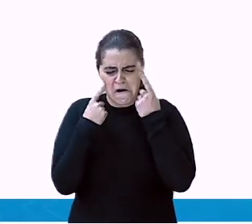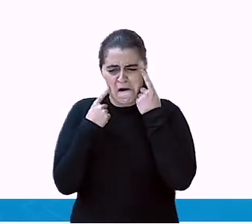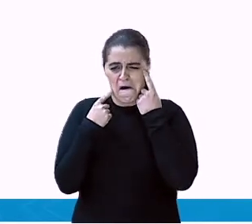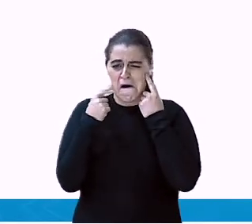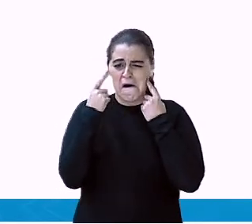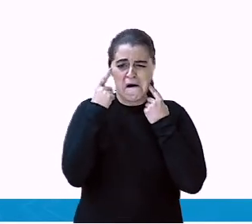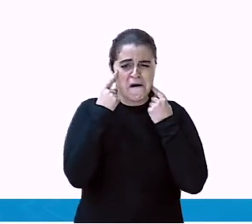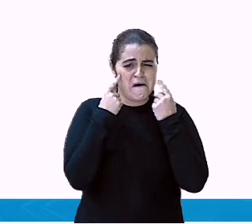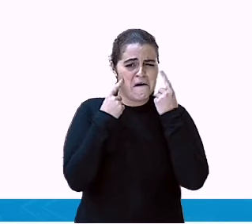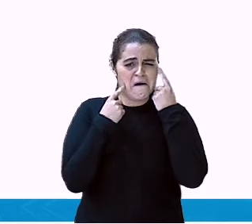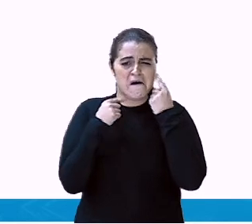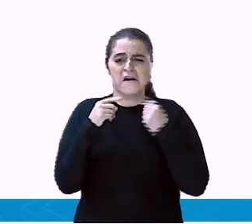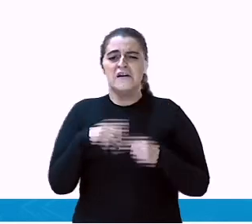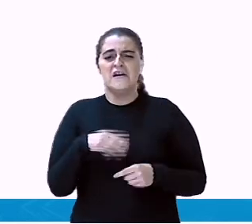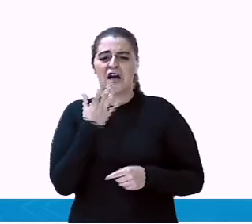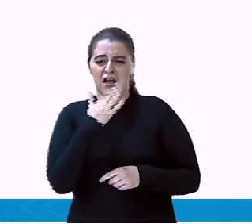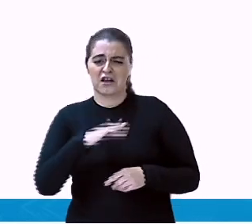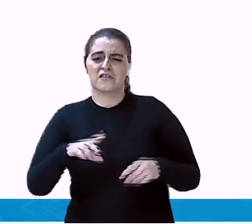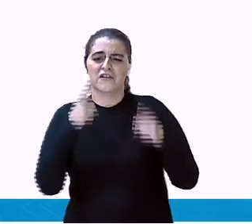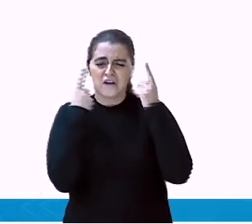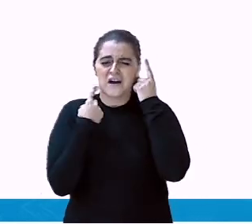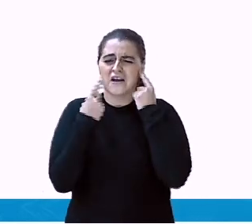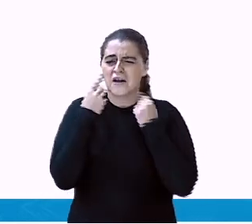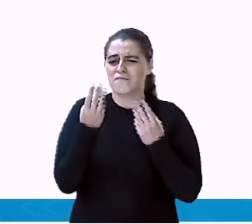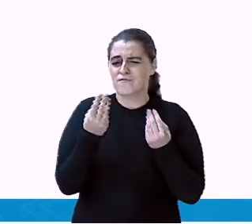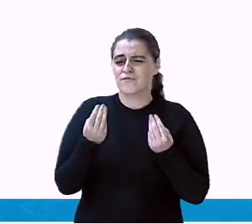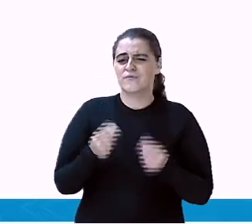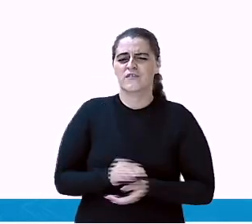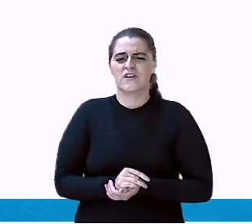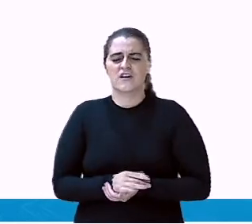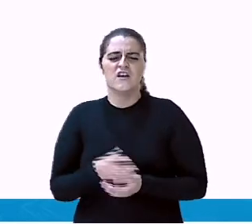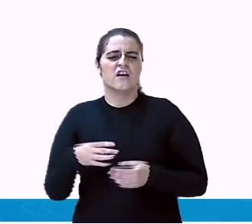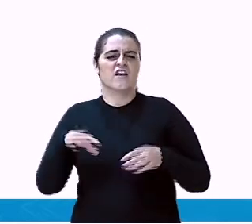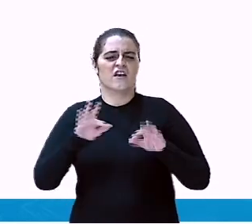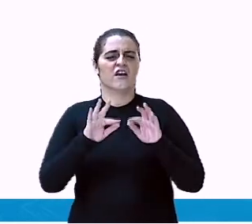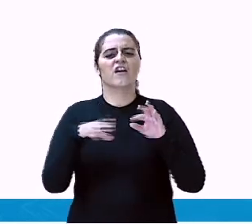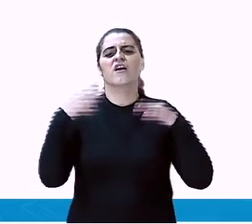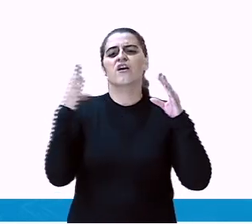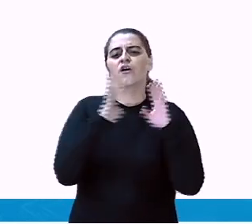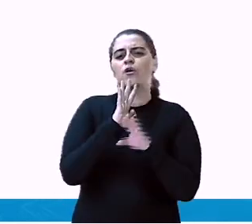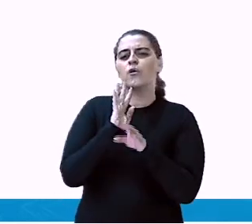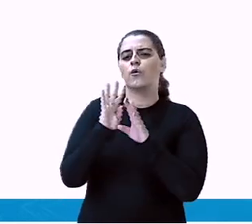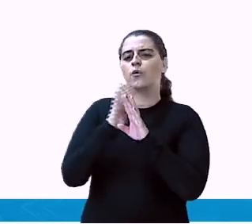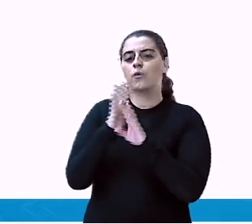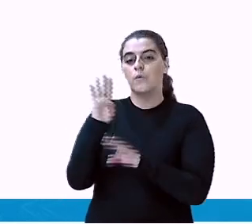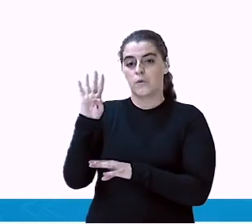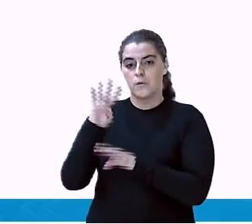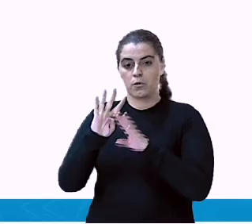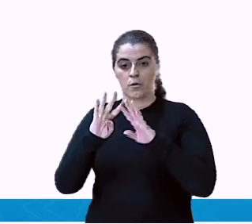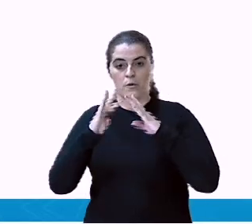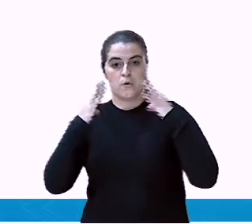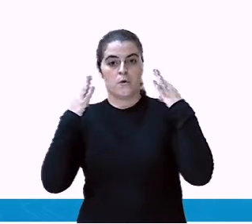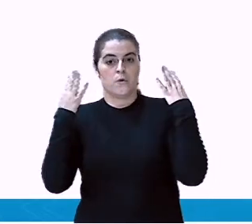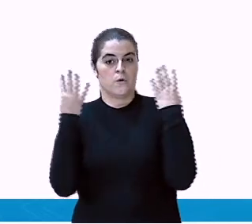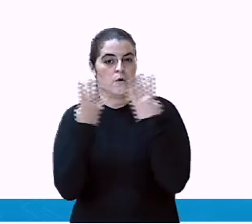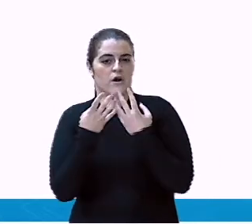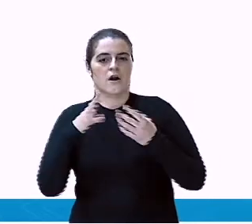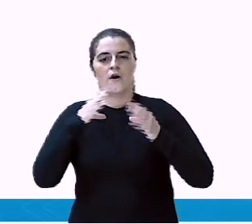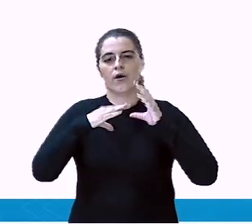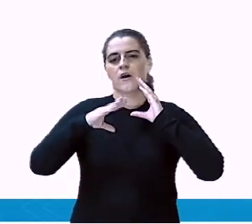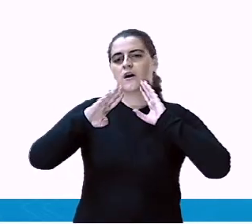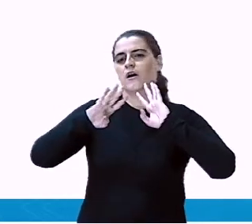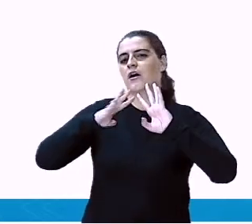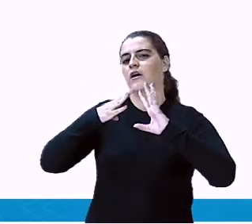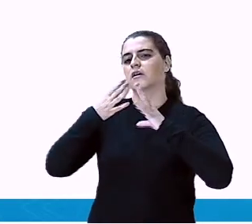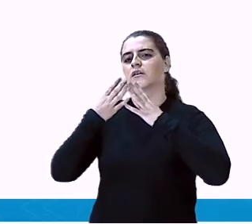menino pirracento aí, não tem, não? E aqui um coral de crianças cantando, quando você estava lá na escola, fazendo aquele coral bacana para